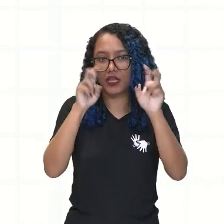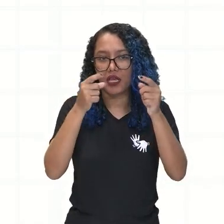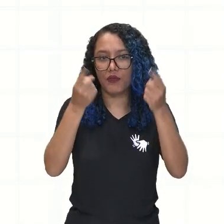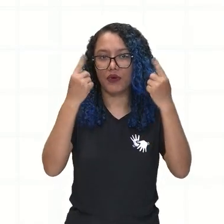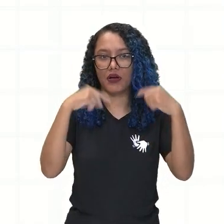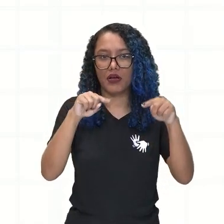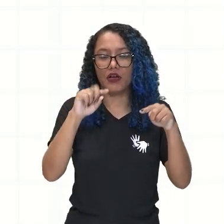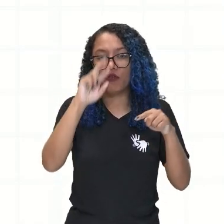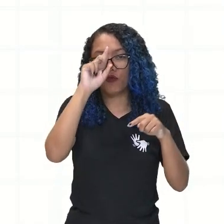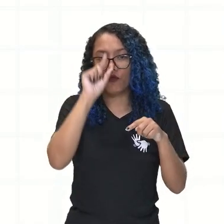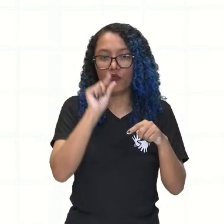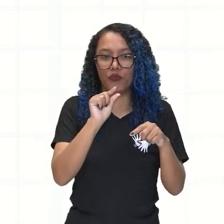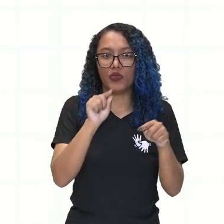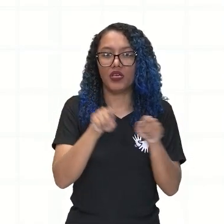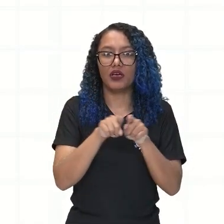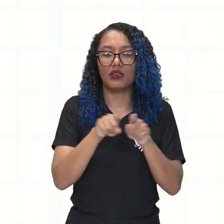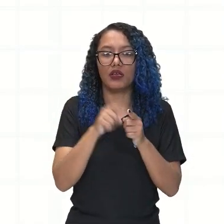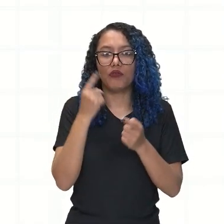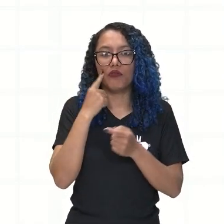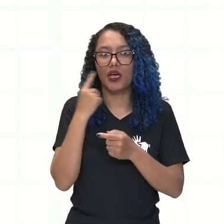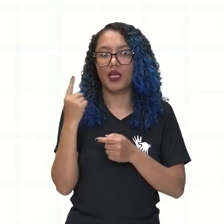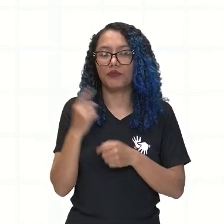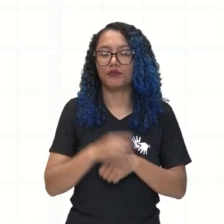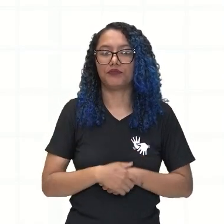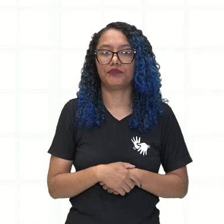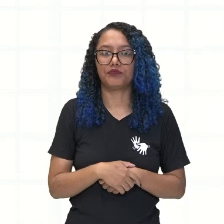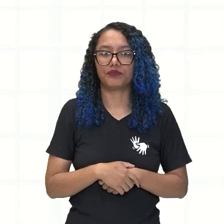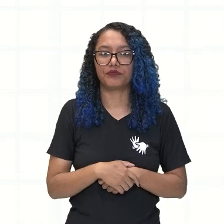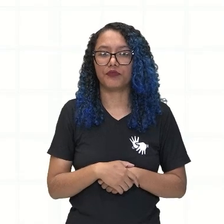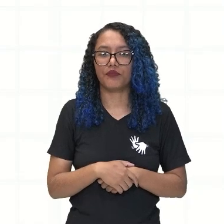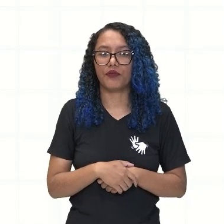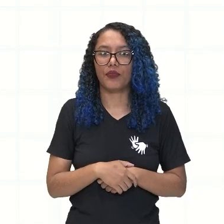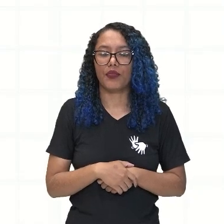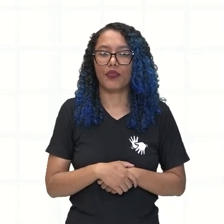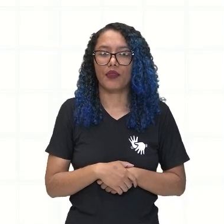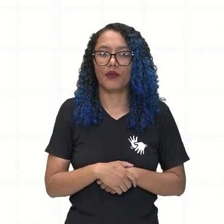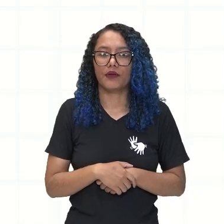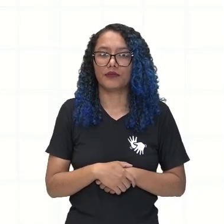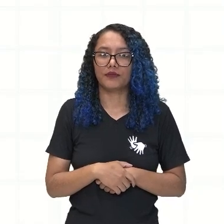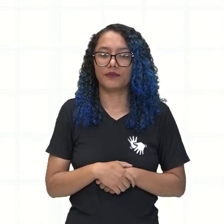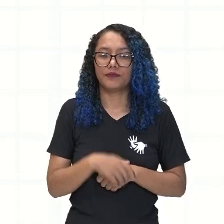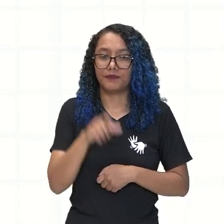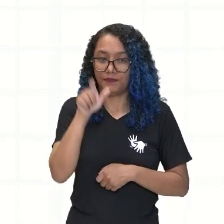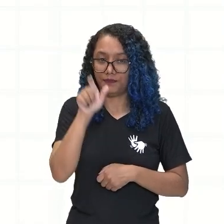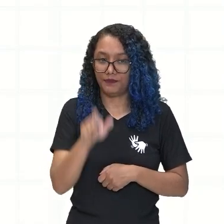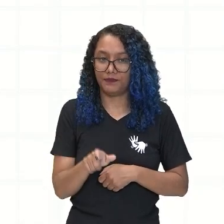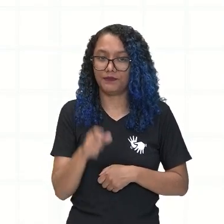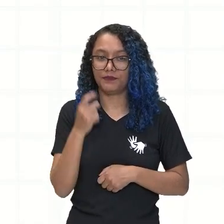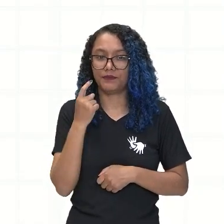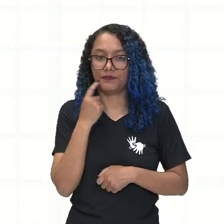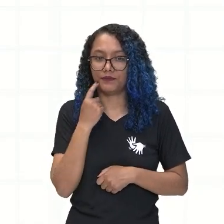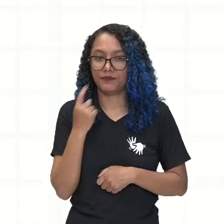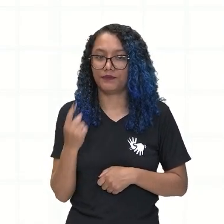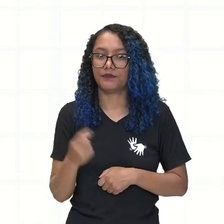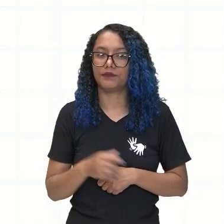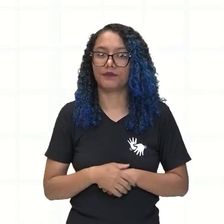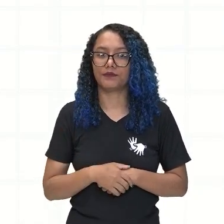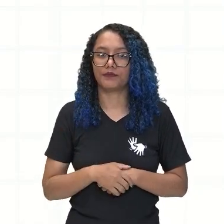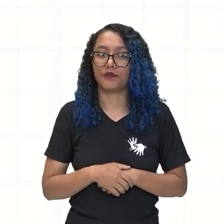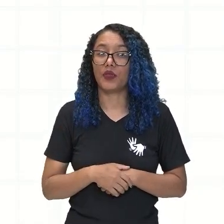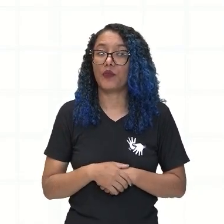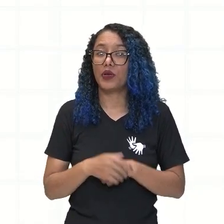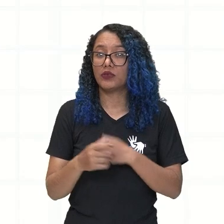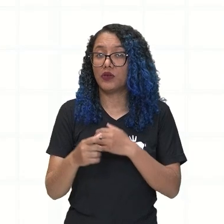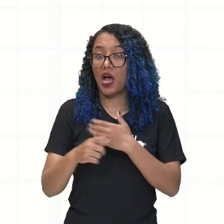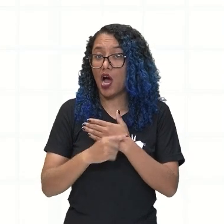aqui as pessoas, opa, o professor aqui errou, mas vamos apagar aqui, ó. Temos aqui, ó, as pessoas que elaboraram